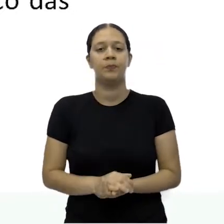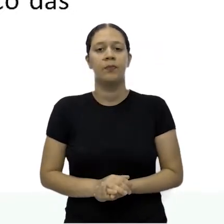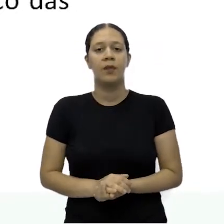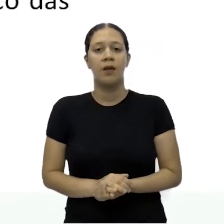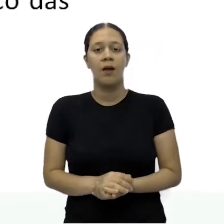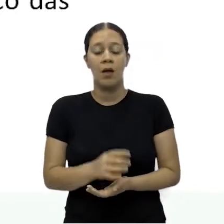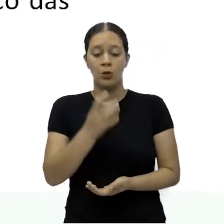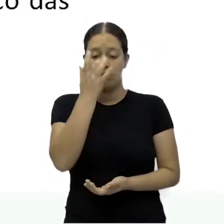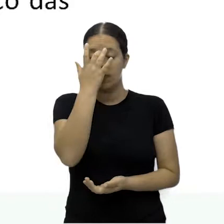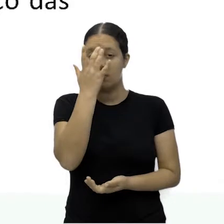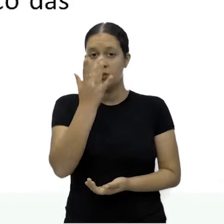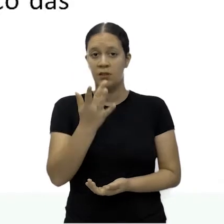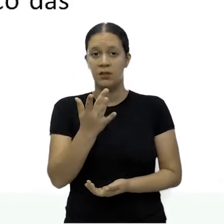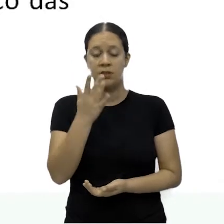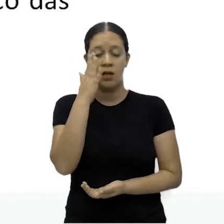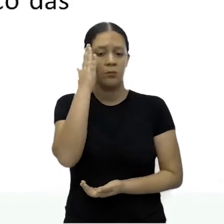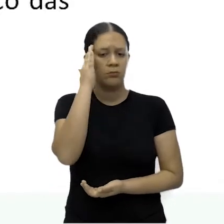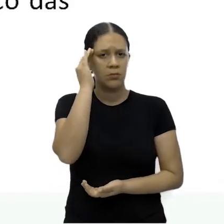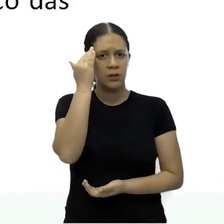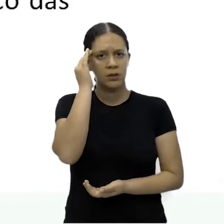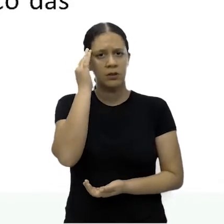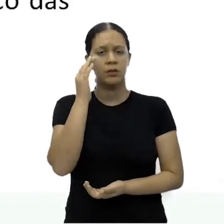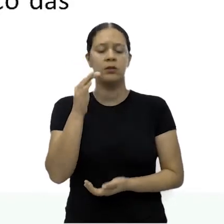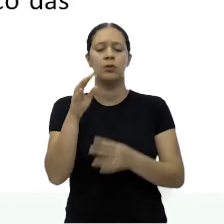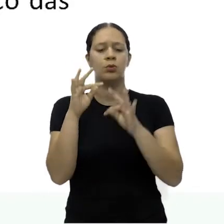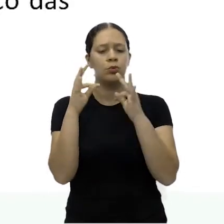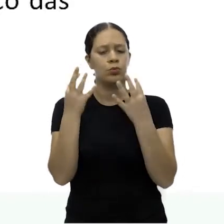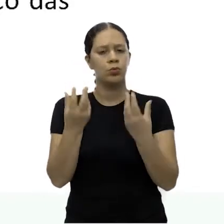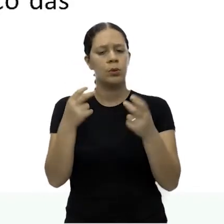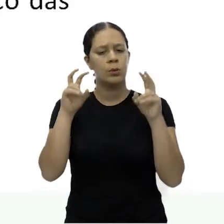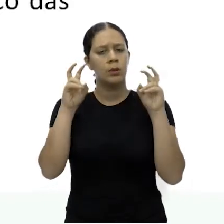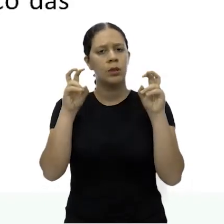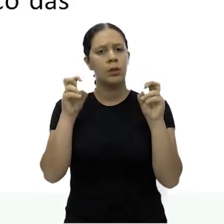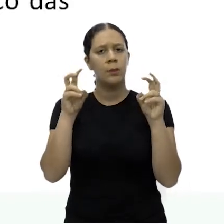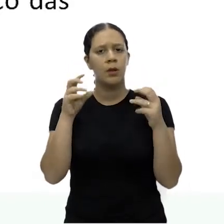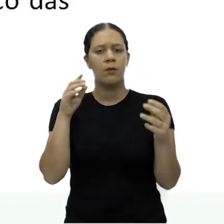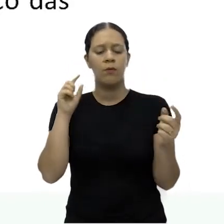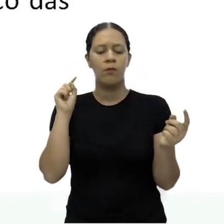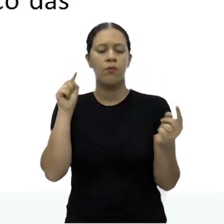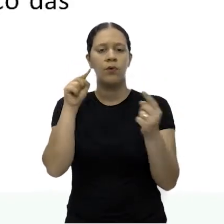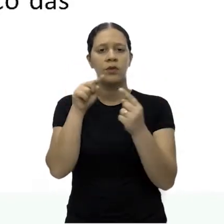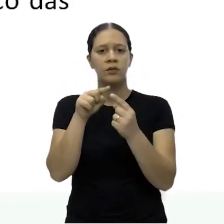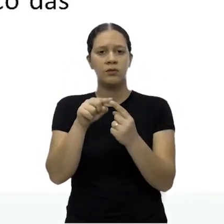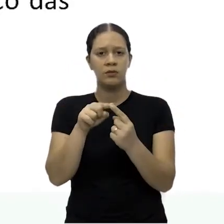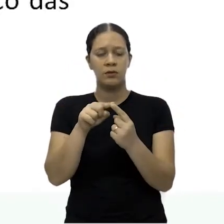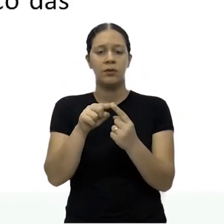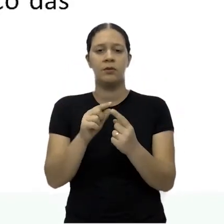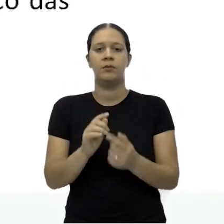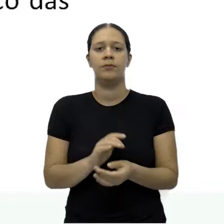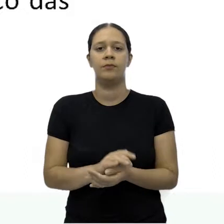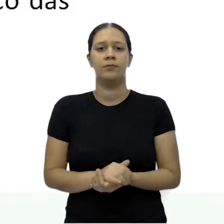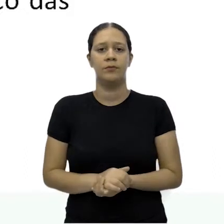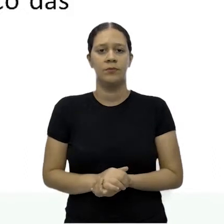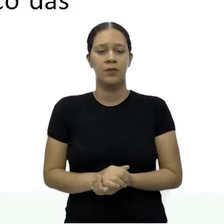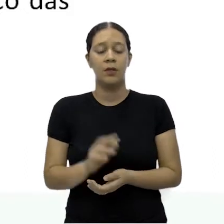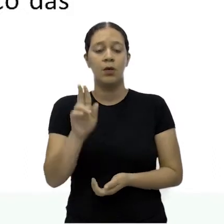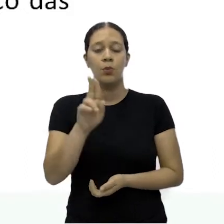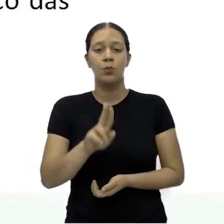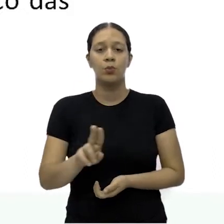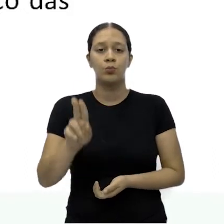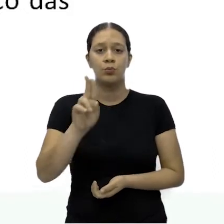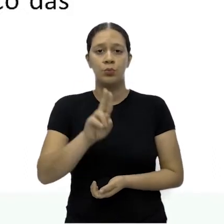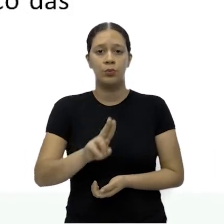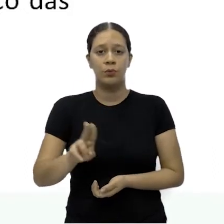A fim de facilitar a compreensão geral acerca do tema abordado. Com frequência, há